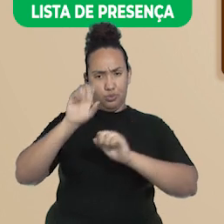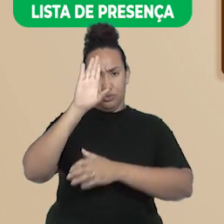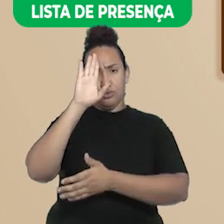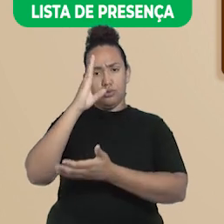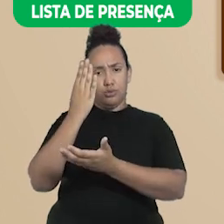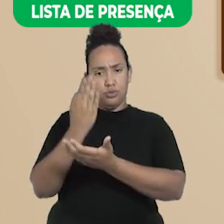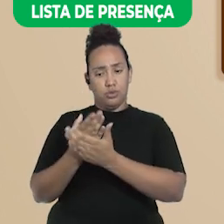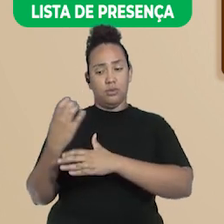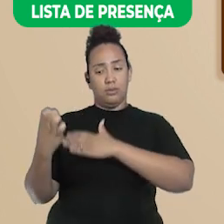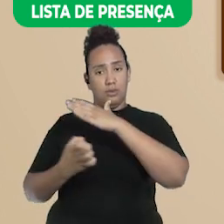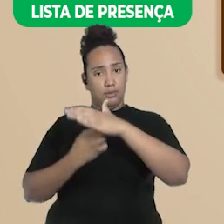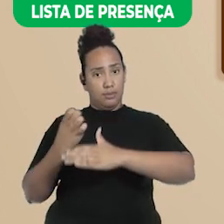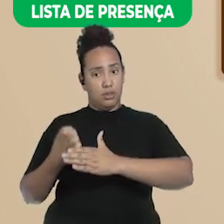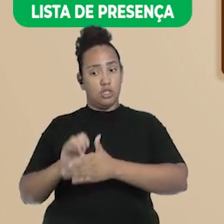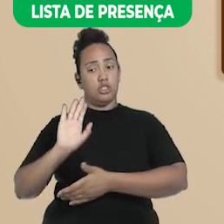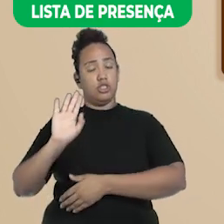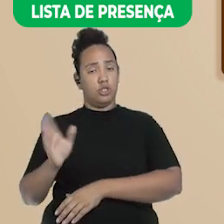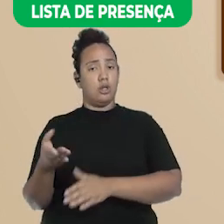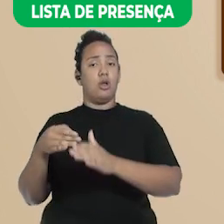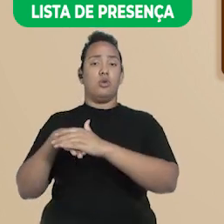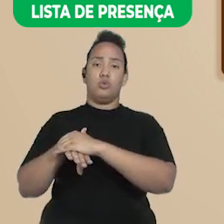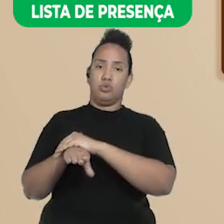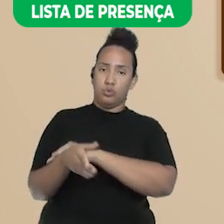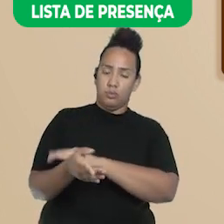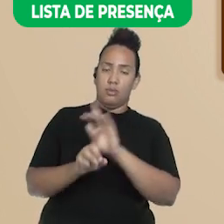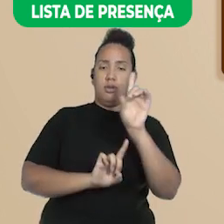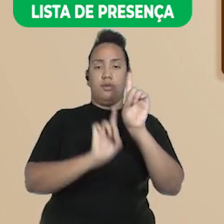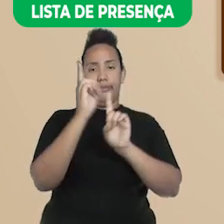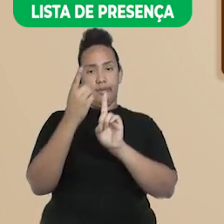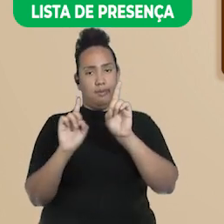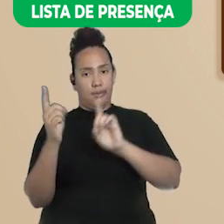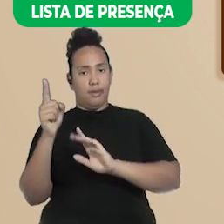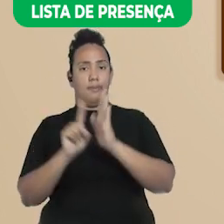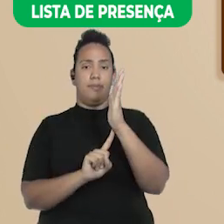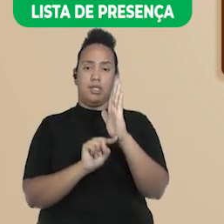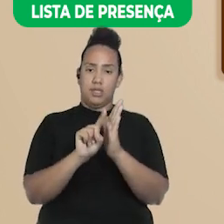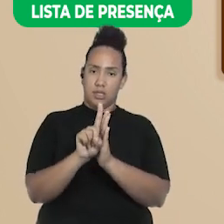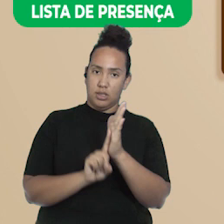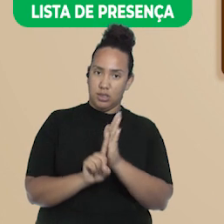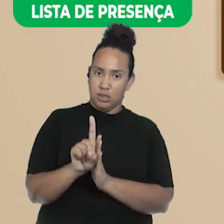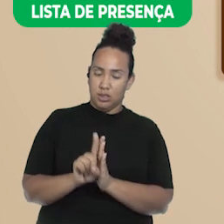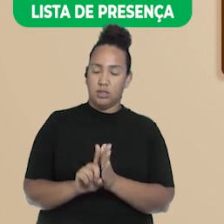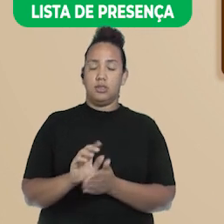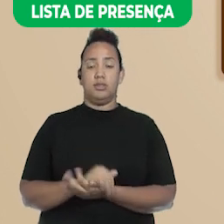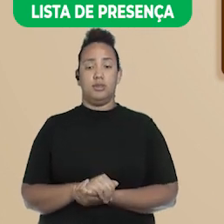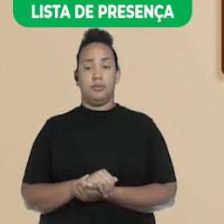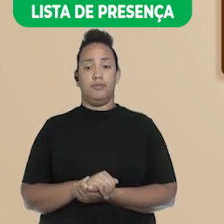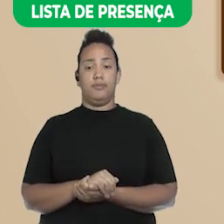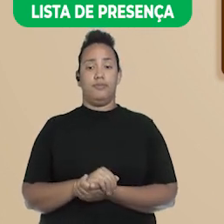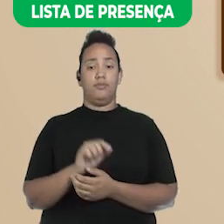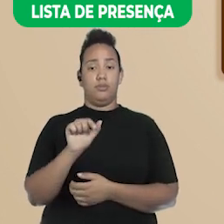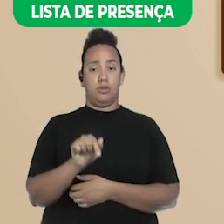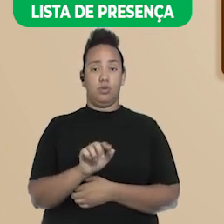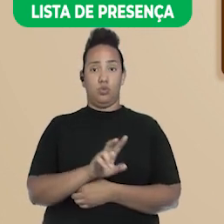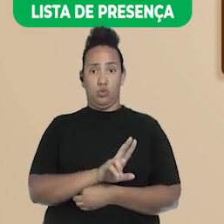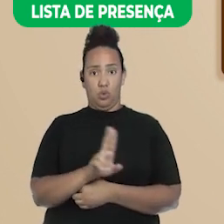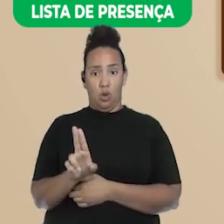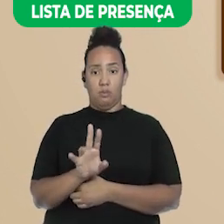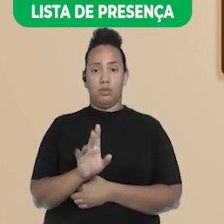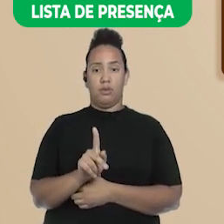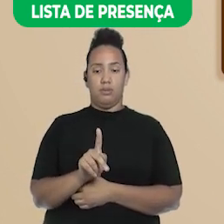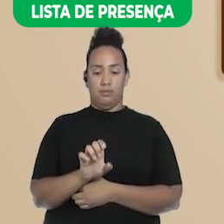que está acostumado a lidar com estatísticas. Neste caso, a pesquisa base.